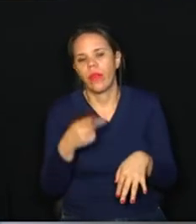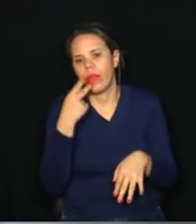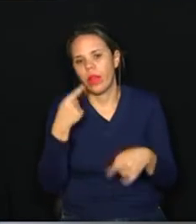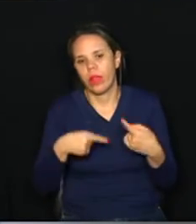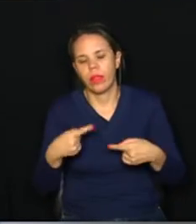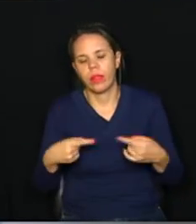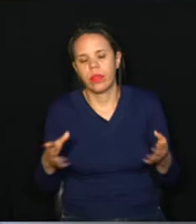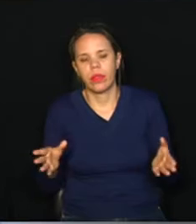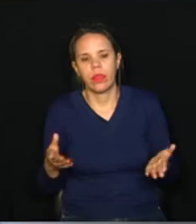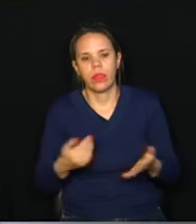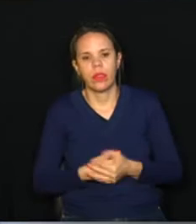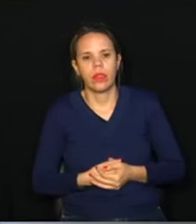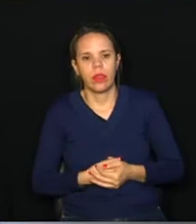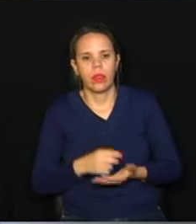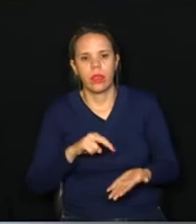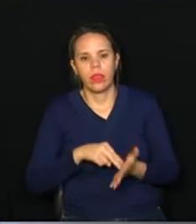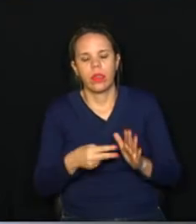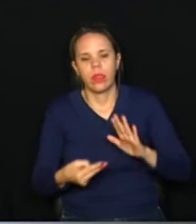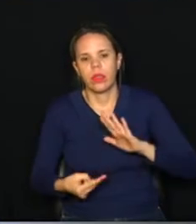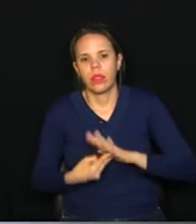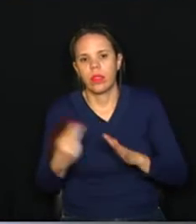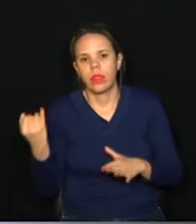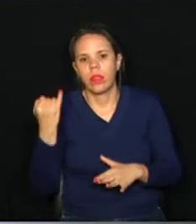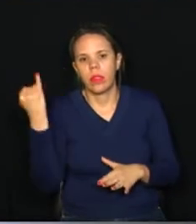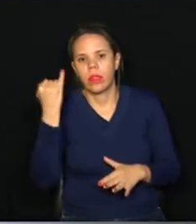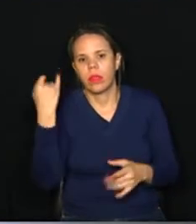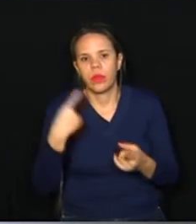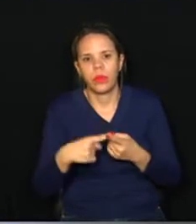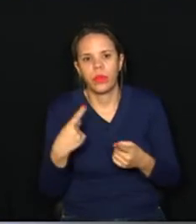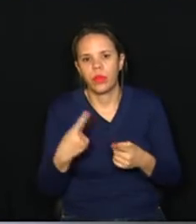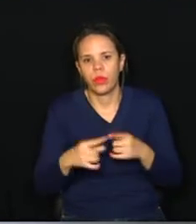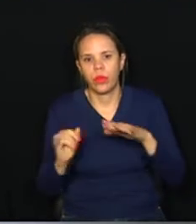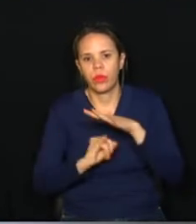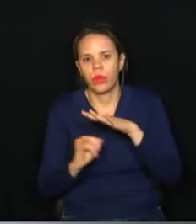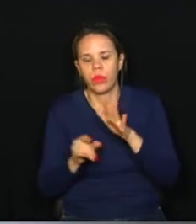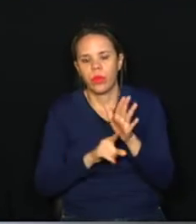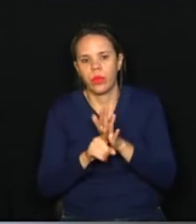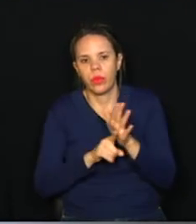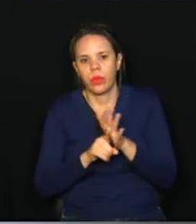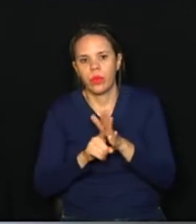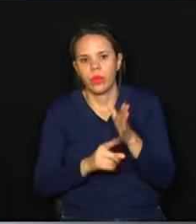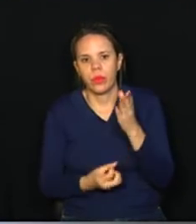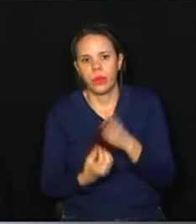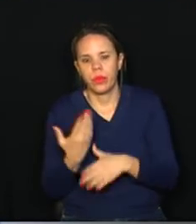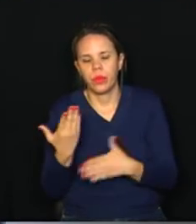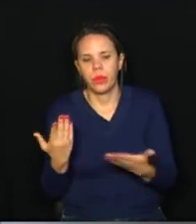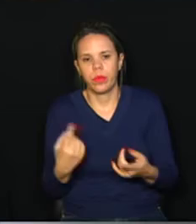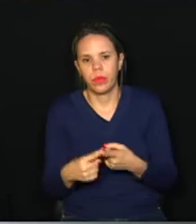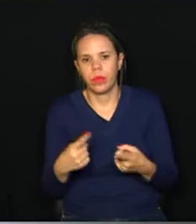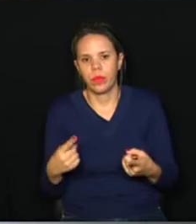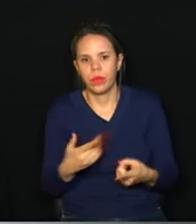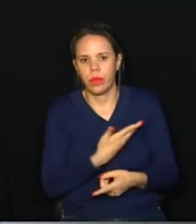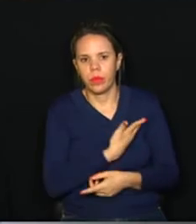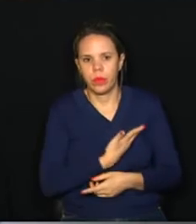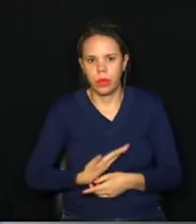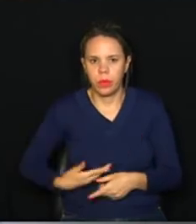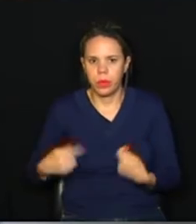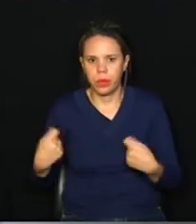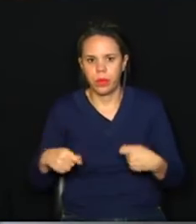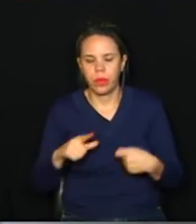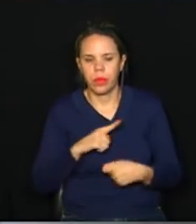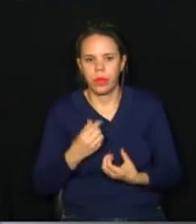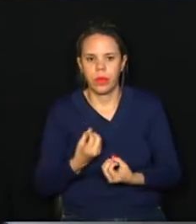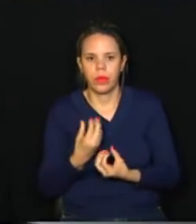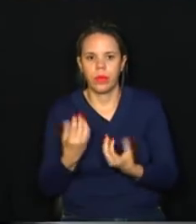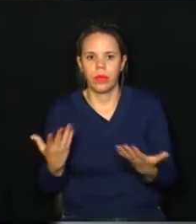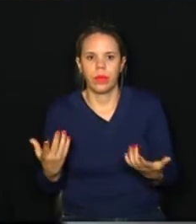discussão caracterizando a importância de por que os institutos de pesquisa foram criados. Foram criados porque o governo precisava ter